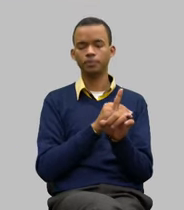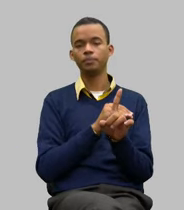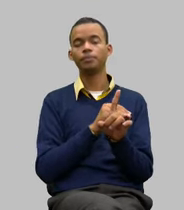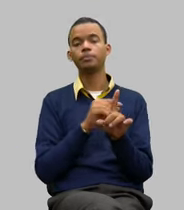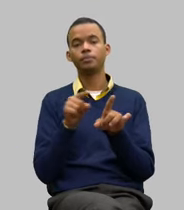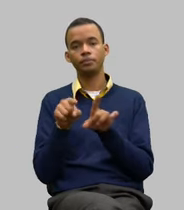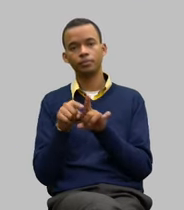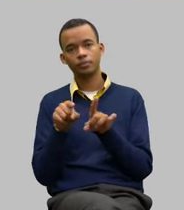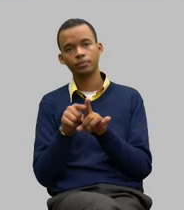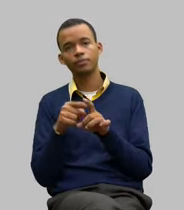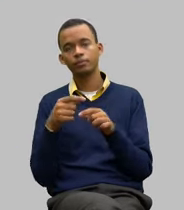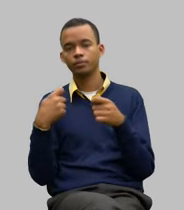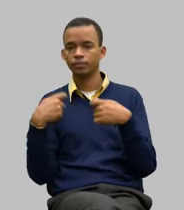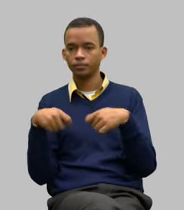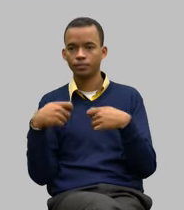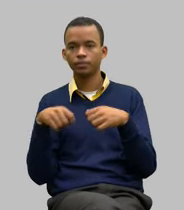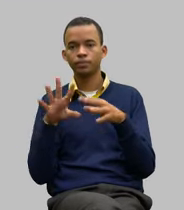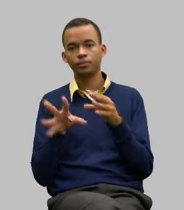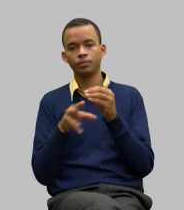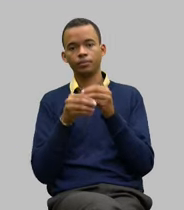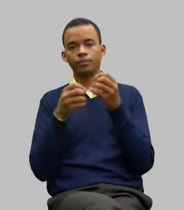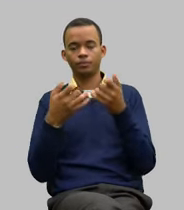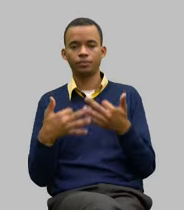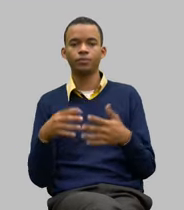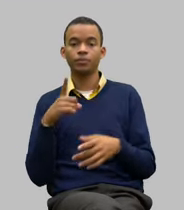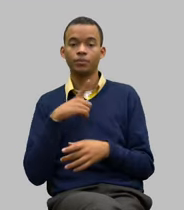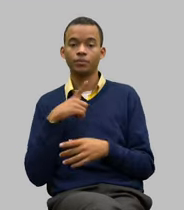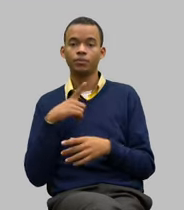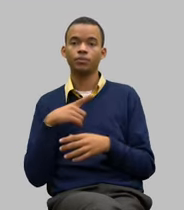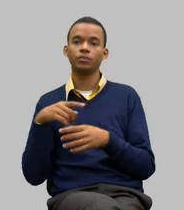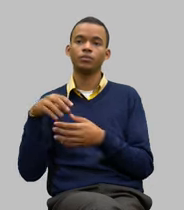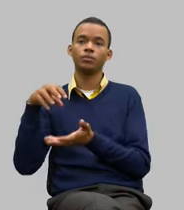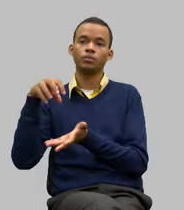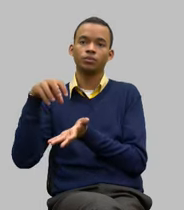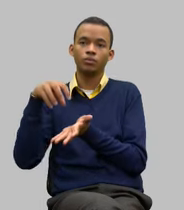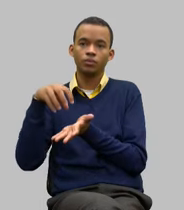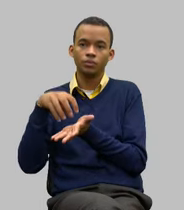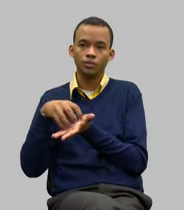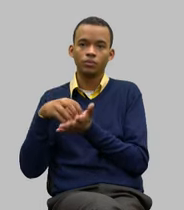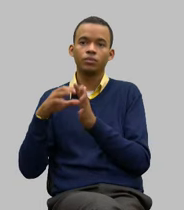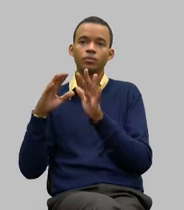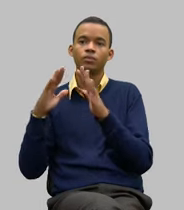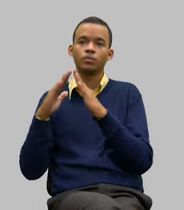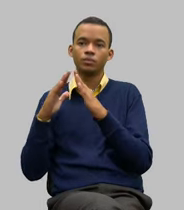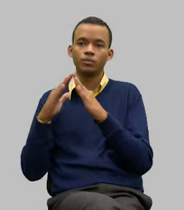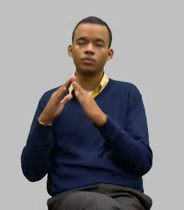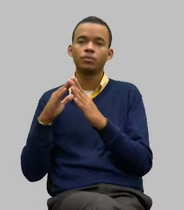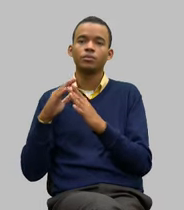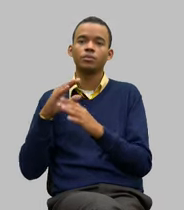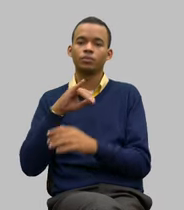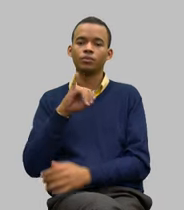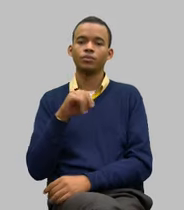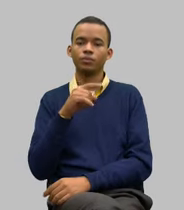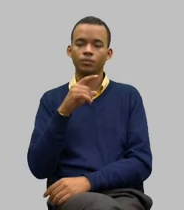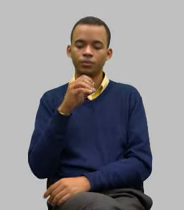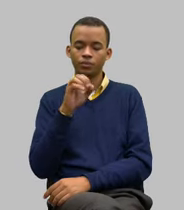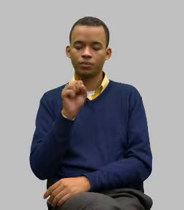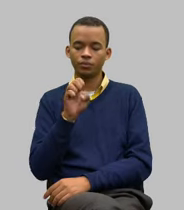também de trazer aqui ó denúncia da unidade prisional da casa do albergado José de Alencar rogedo